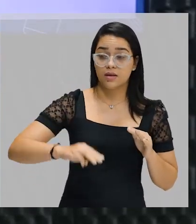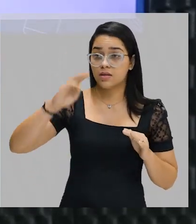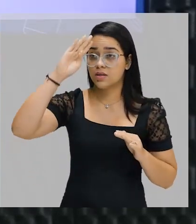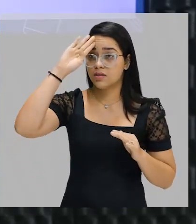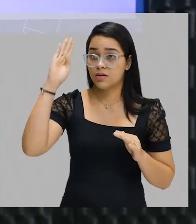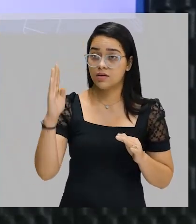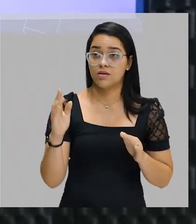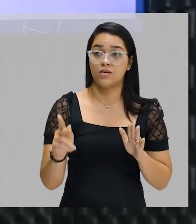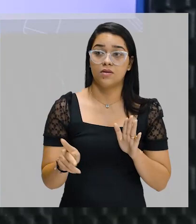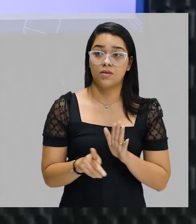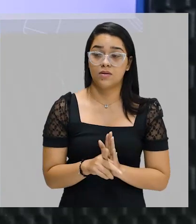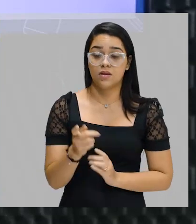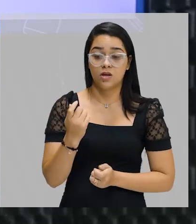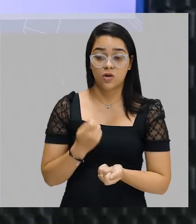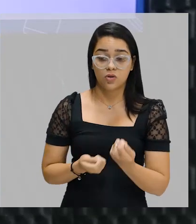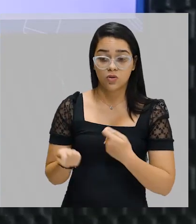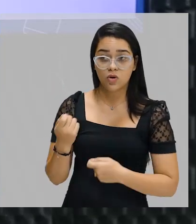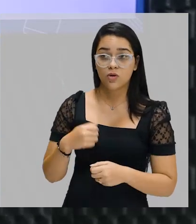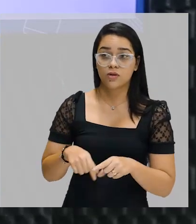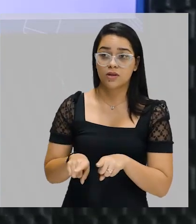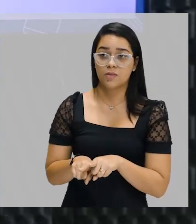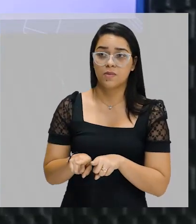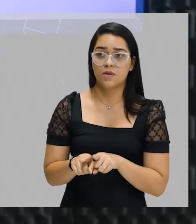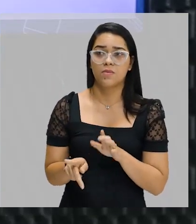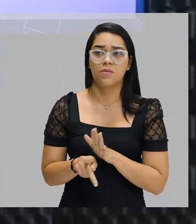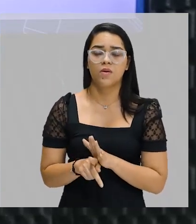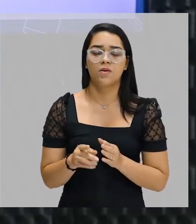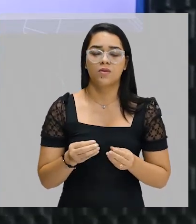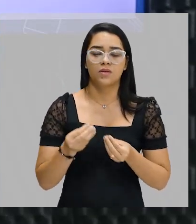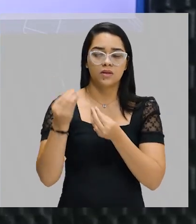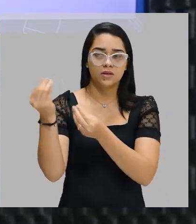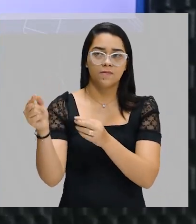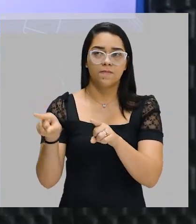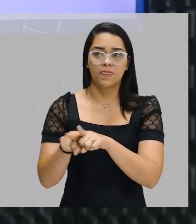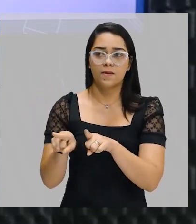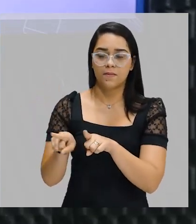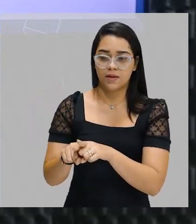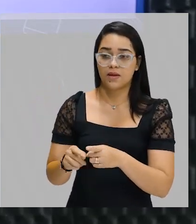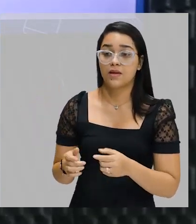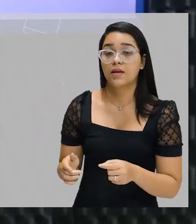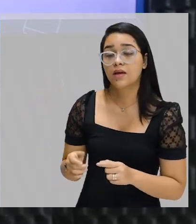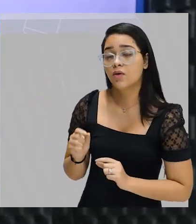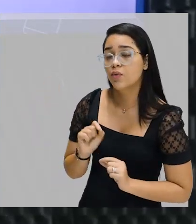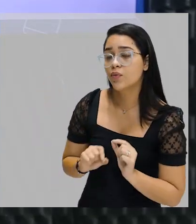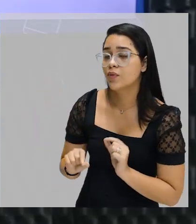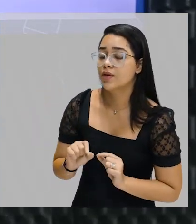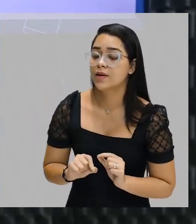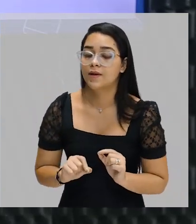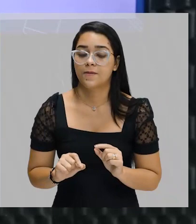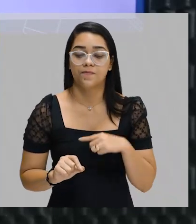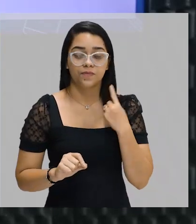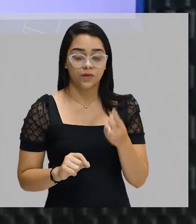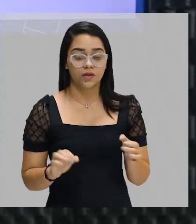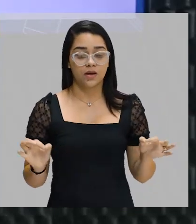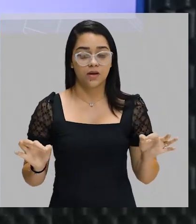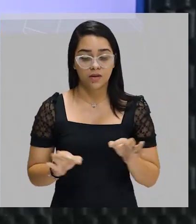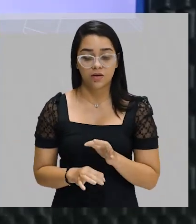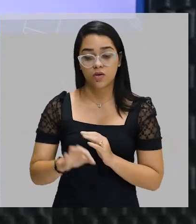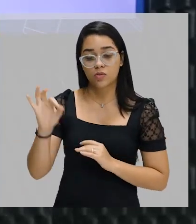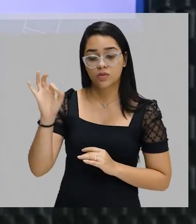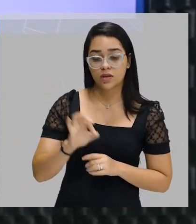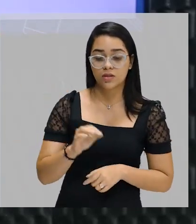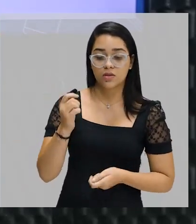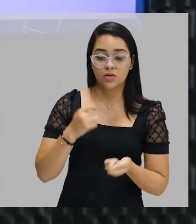principais parceiros econômicos, tanto a nível de exportação quanto importação. E é claro, a gente fecha com chave de